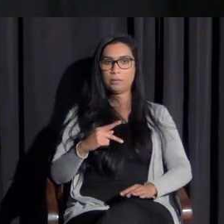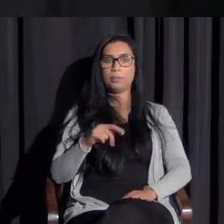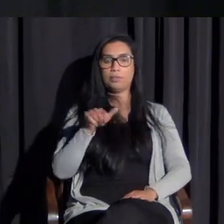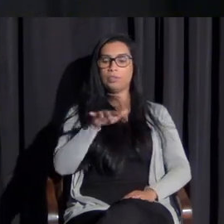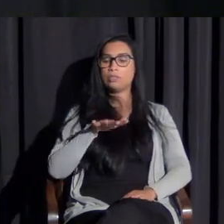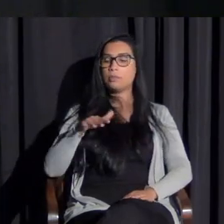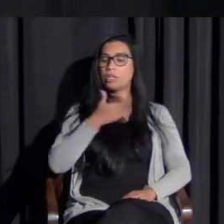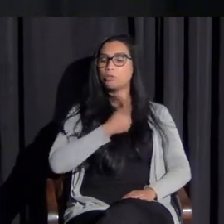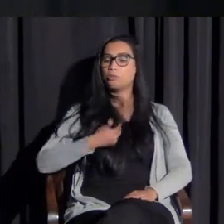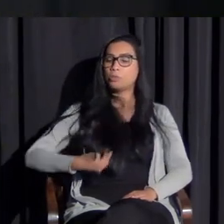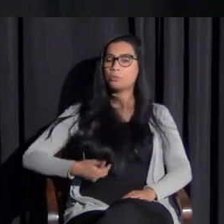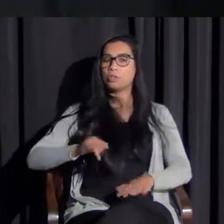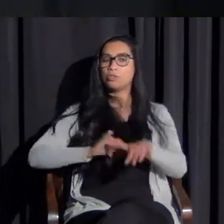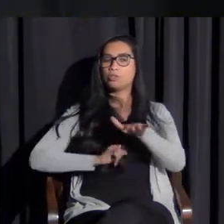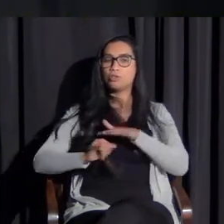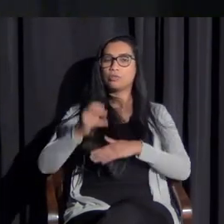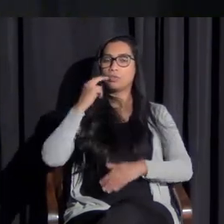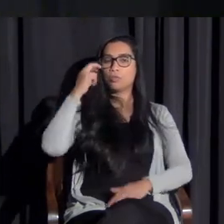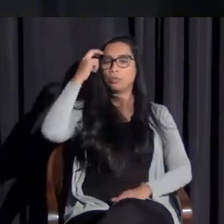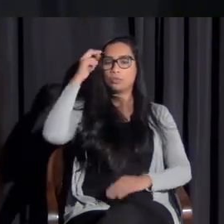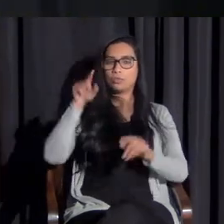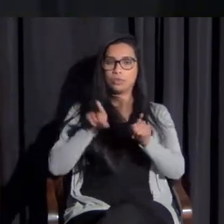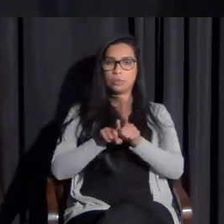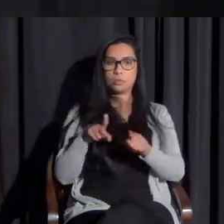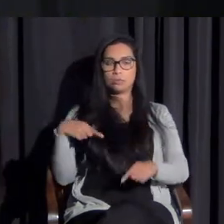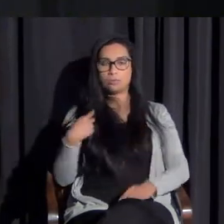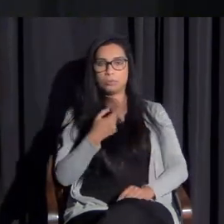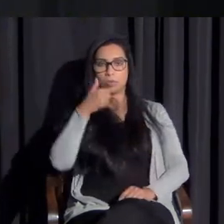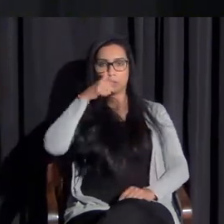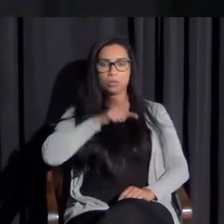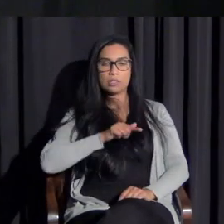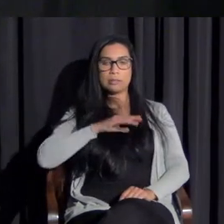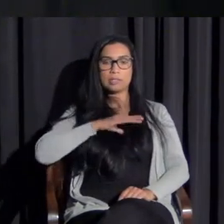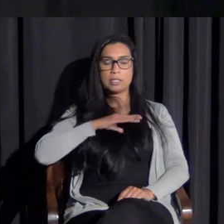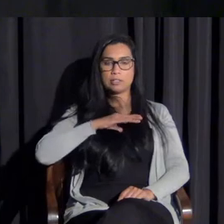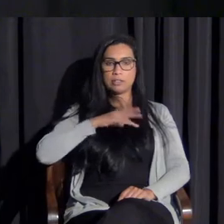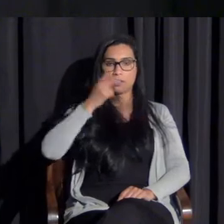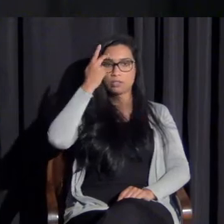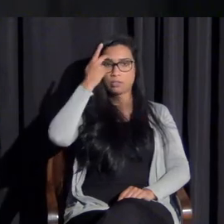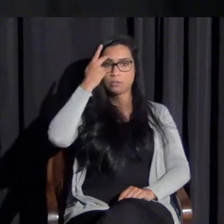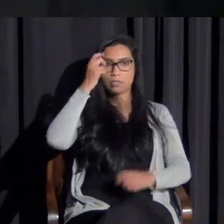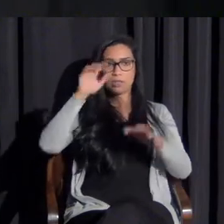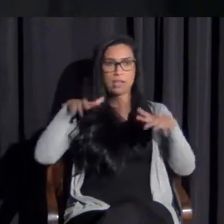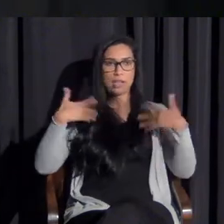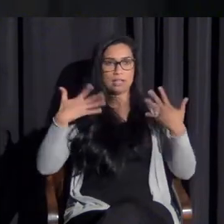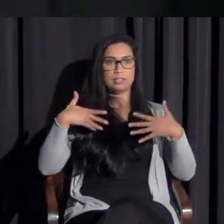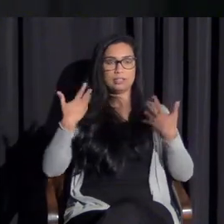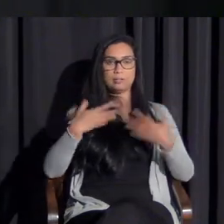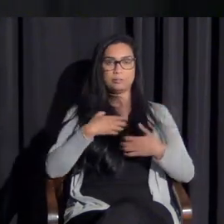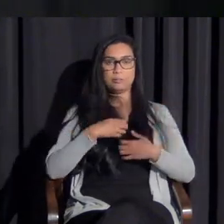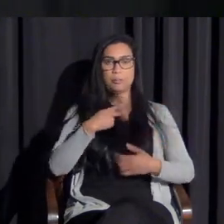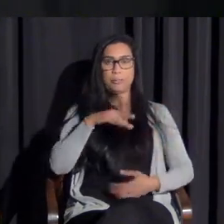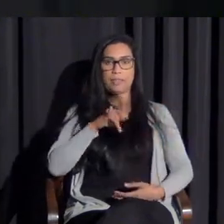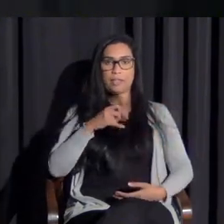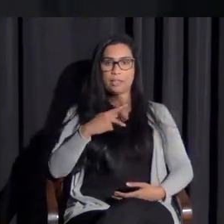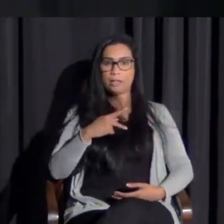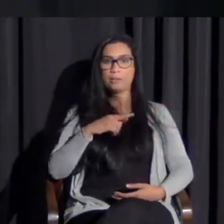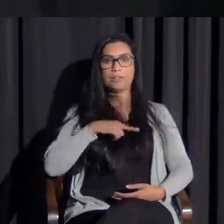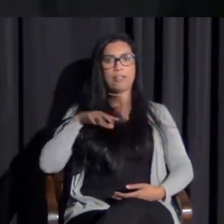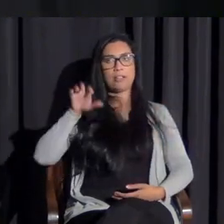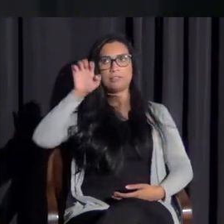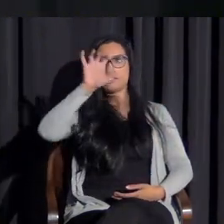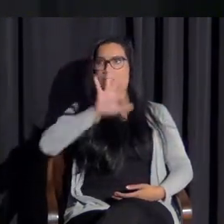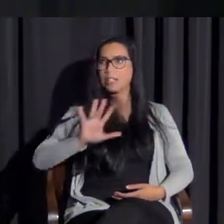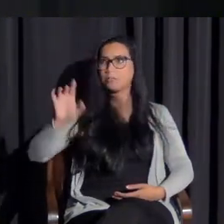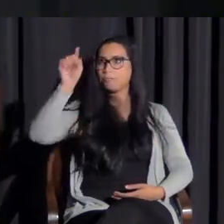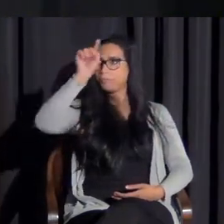espaços públicos, instituições culturais que a gente tem aqui na cidade. Então, hoje, com muita alegria, o PIA está em vários espaços. Né?